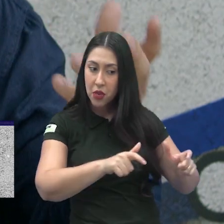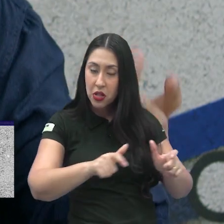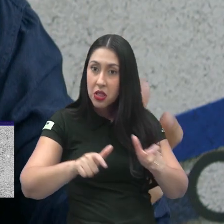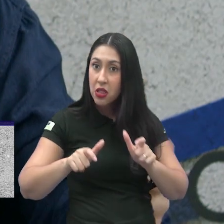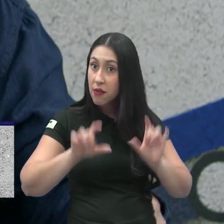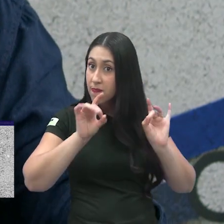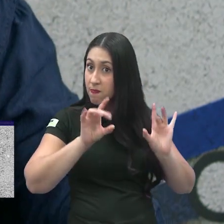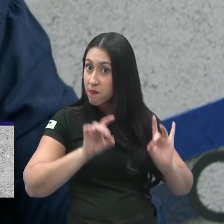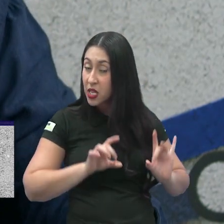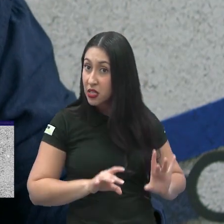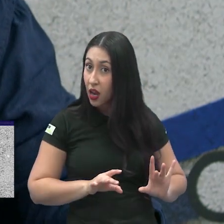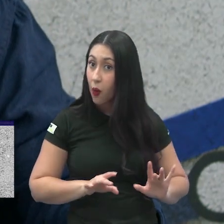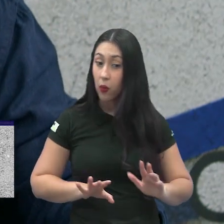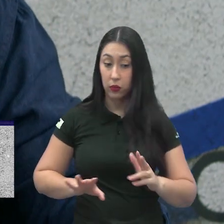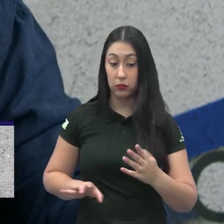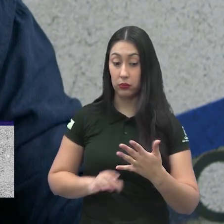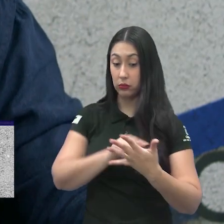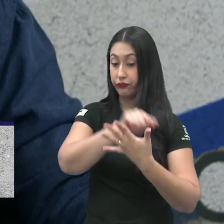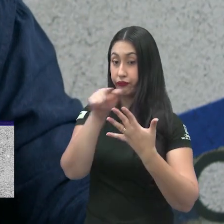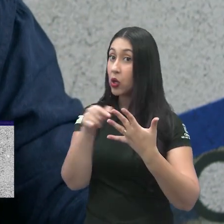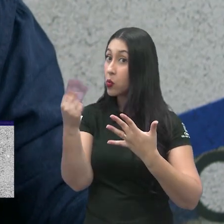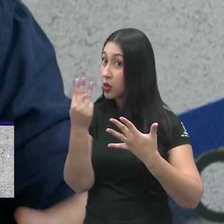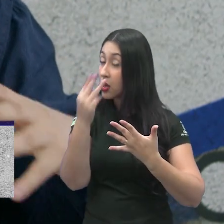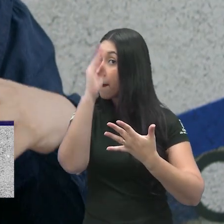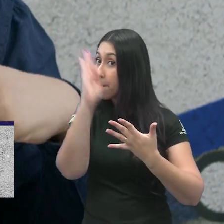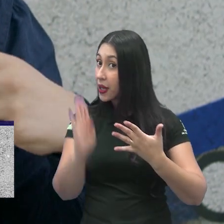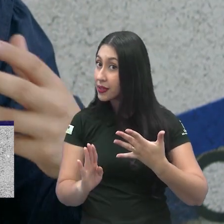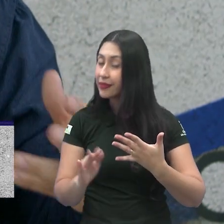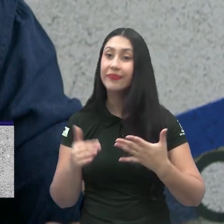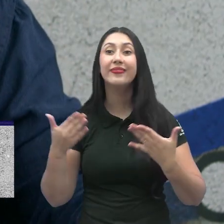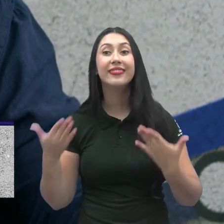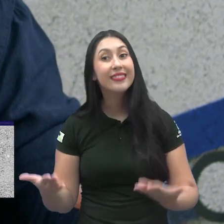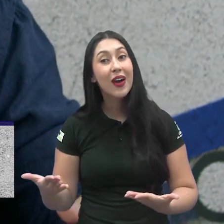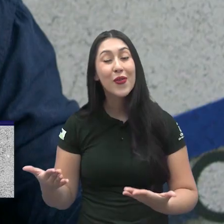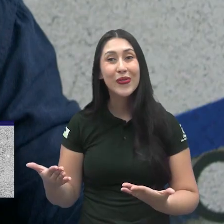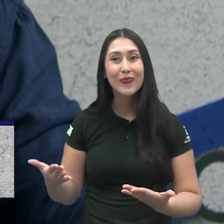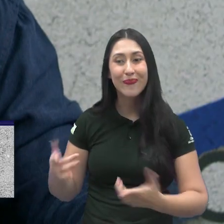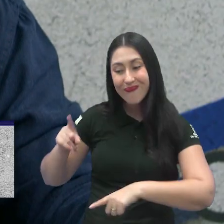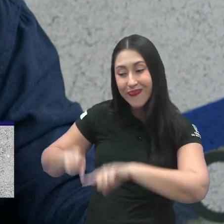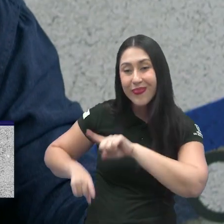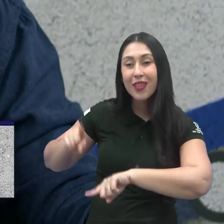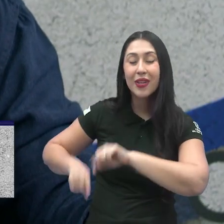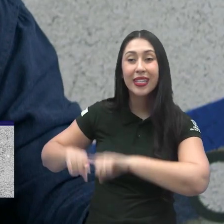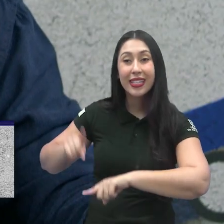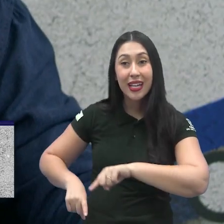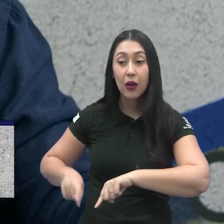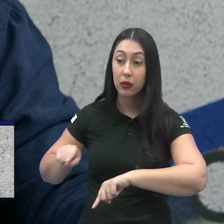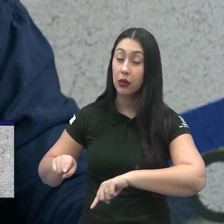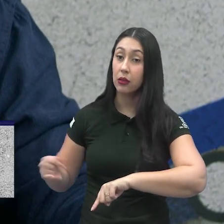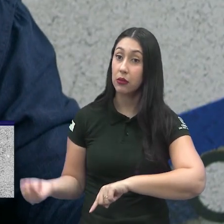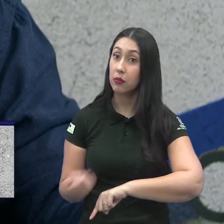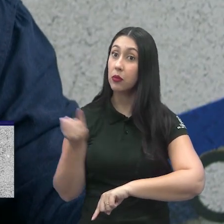mundo, até onde nós sabemos, e o Brasil é o terceiro. Então, toda a construção da infraestrutura física por conta disso envolve uma trama geopolítica